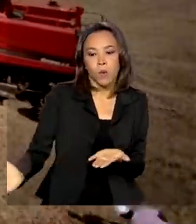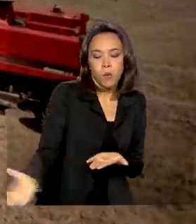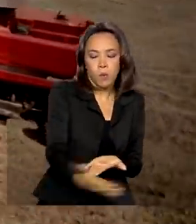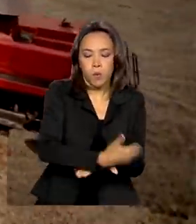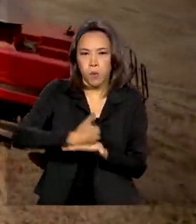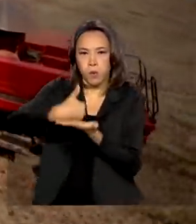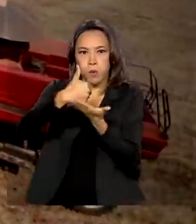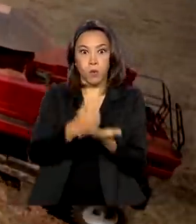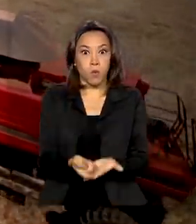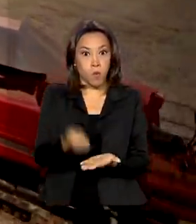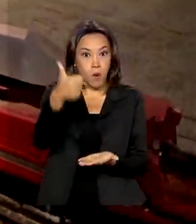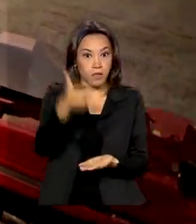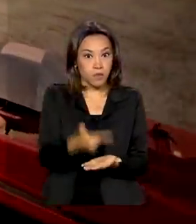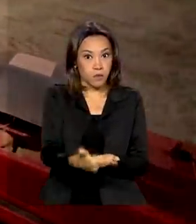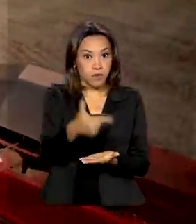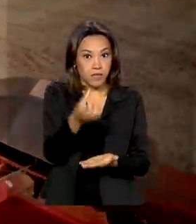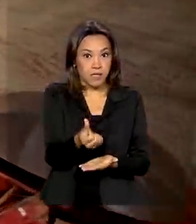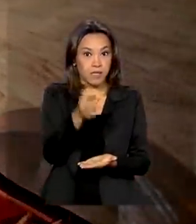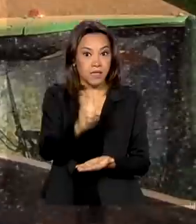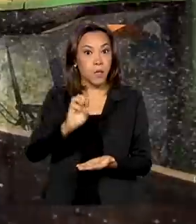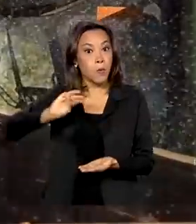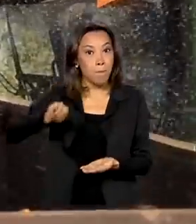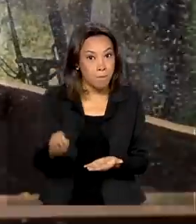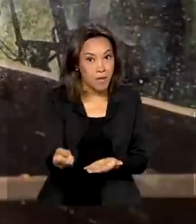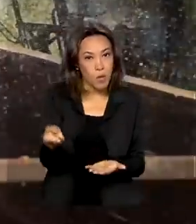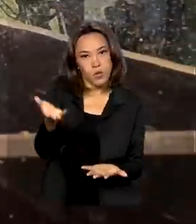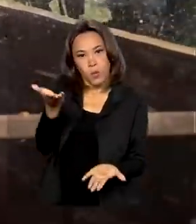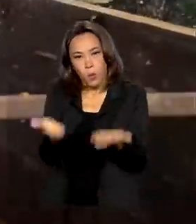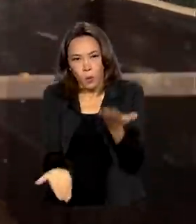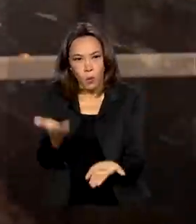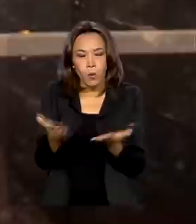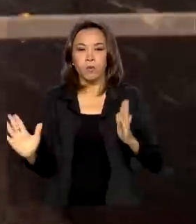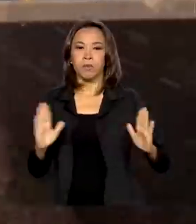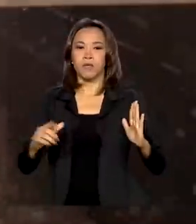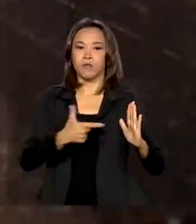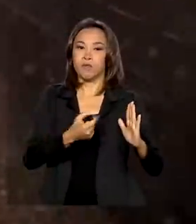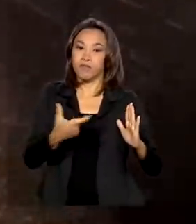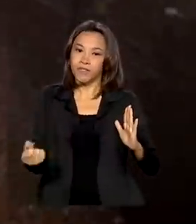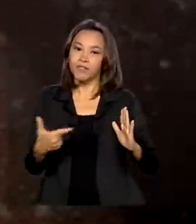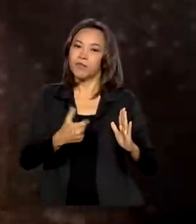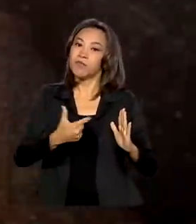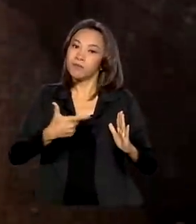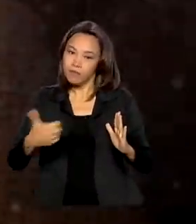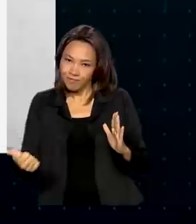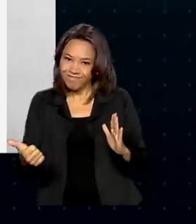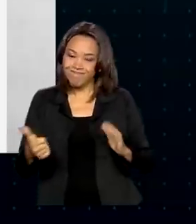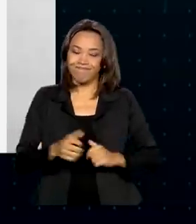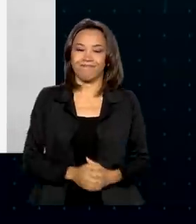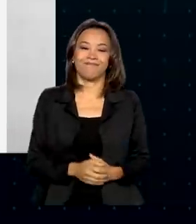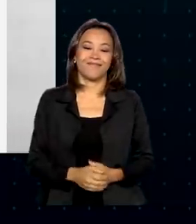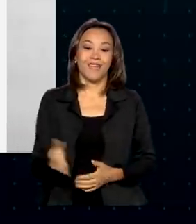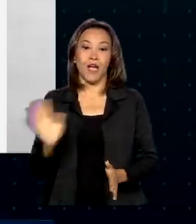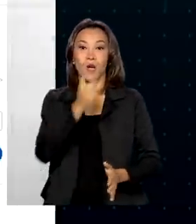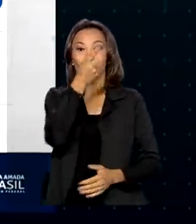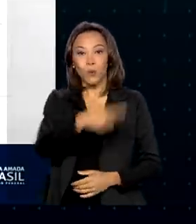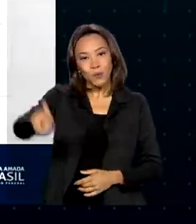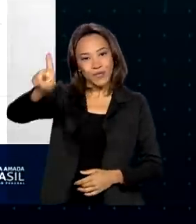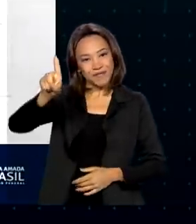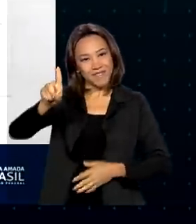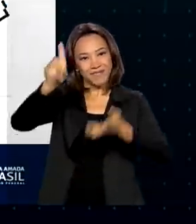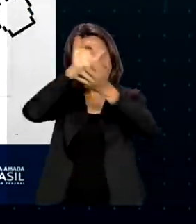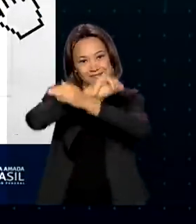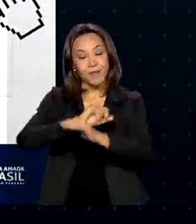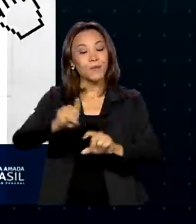quase 265 milhões de toneladas na Safra 2020/2021 e na penúltima